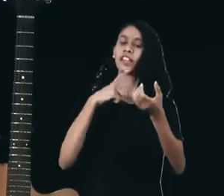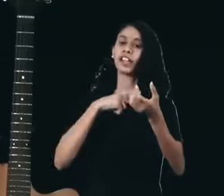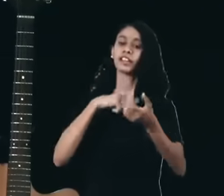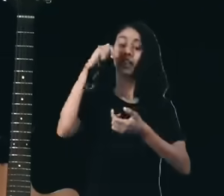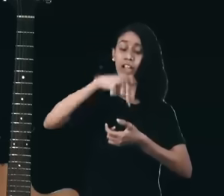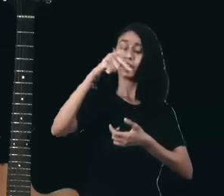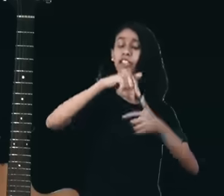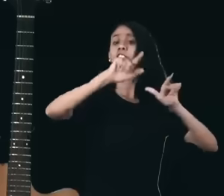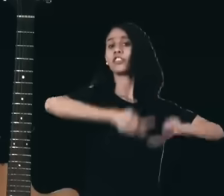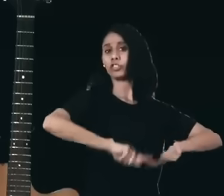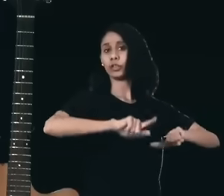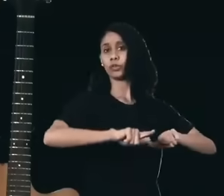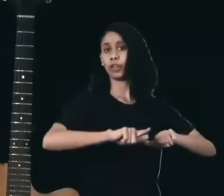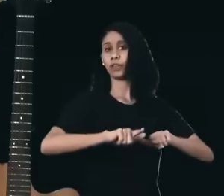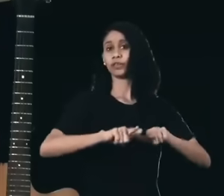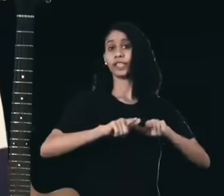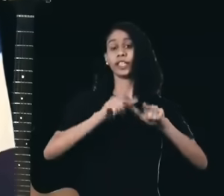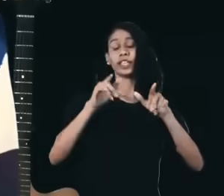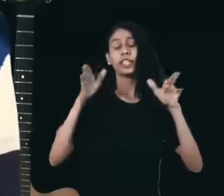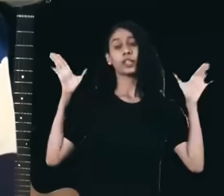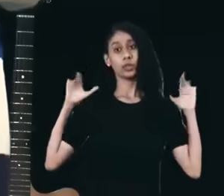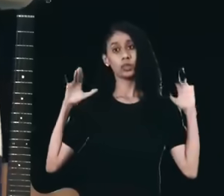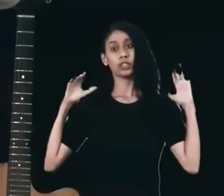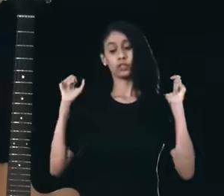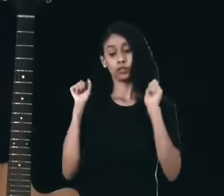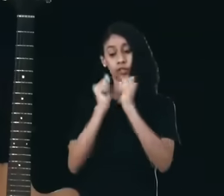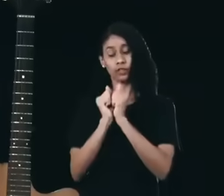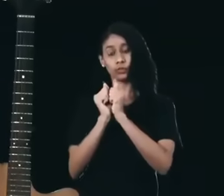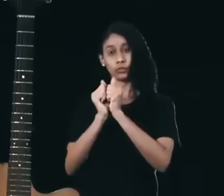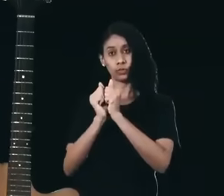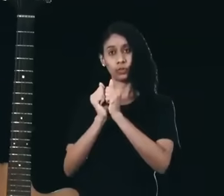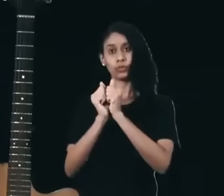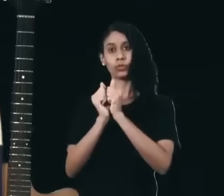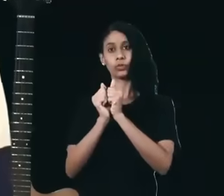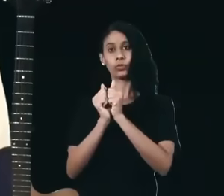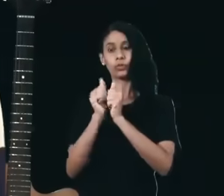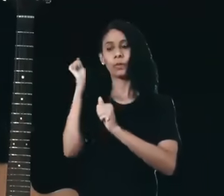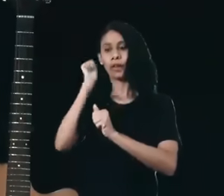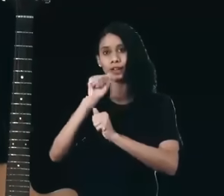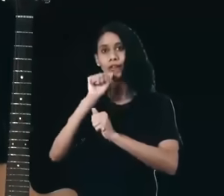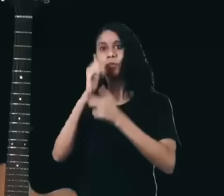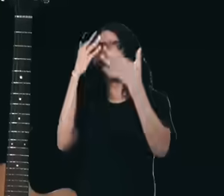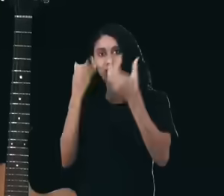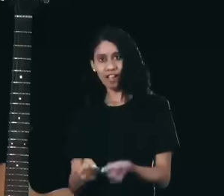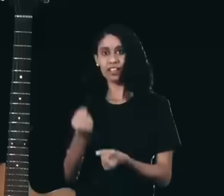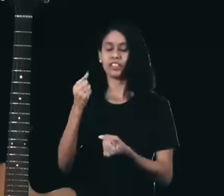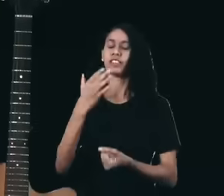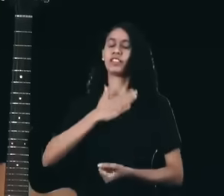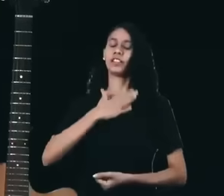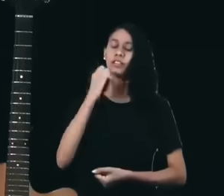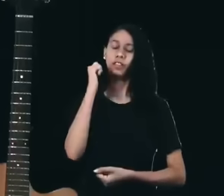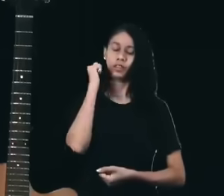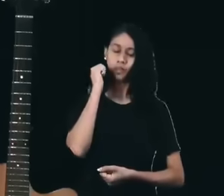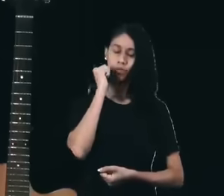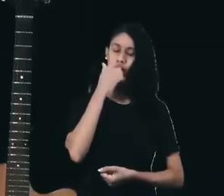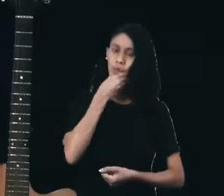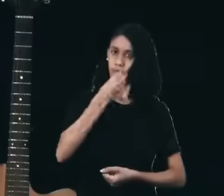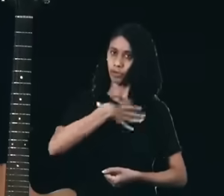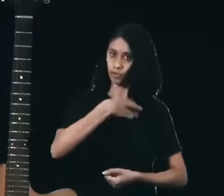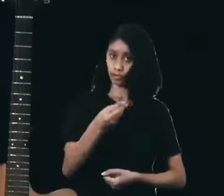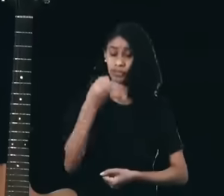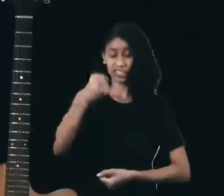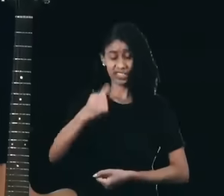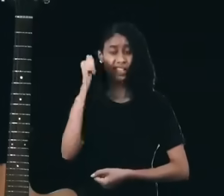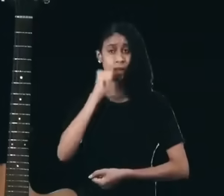o seu anjo adiante de você para que de lá traga uma mulher para o meu filho. Se essa mulher não quiser vir, você estará